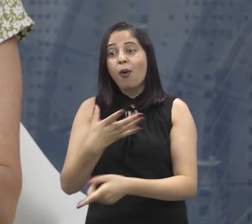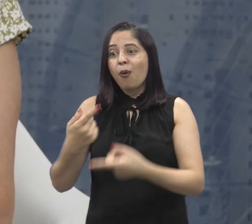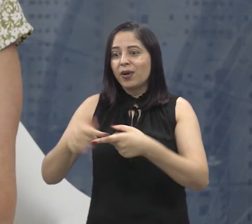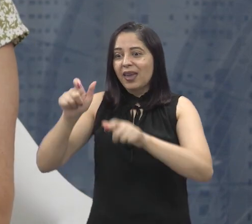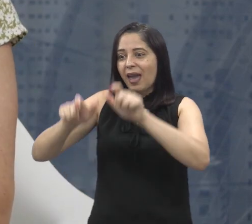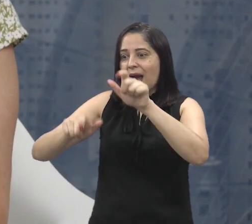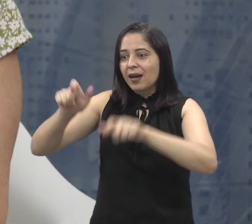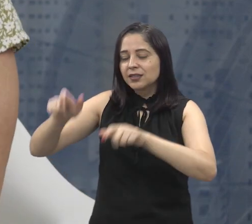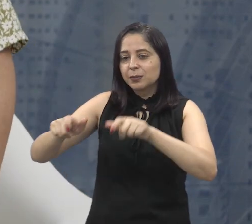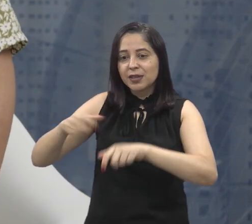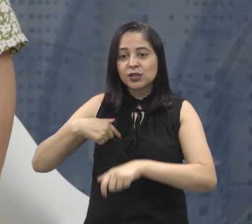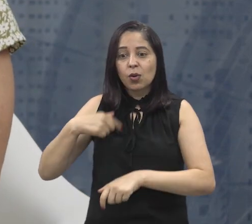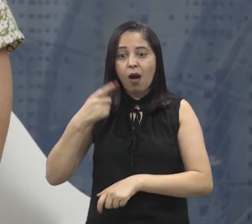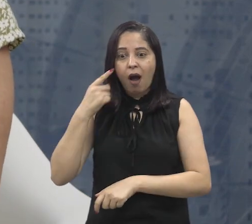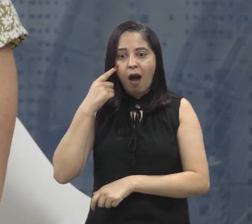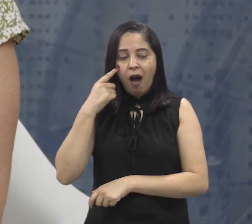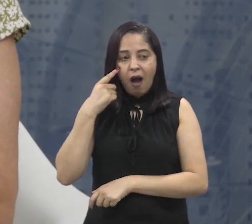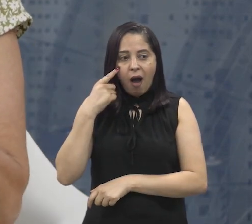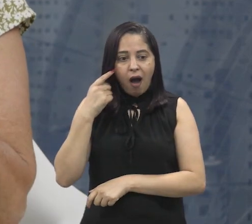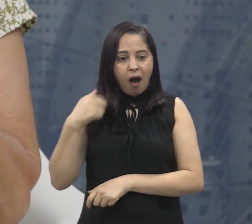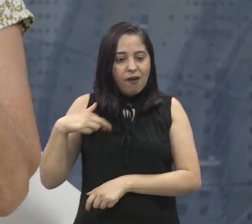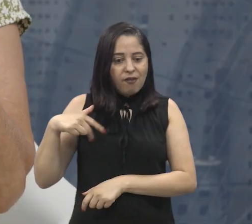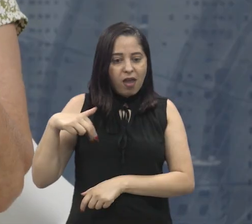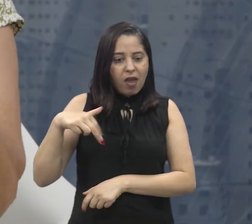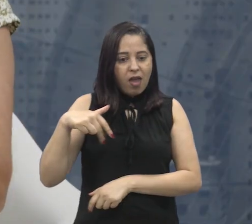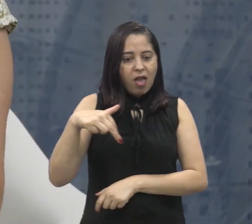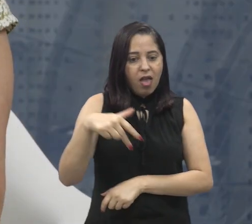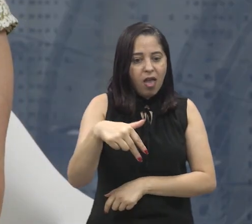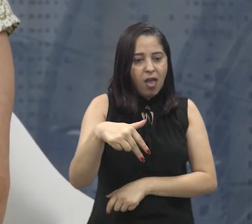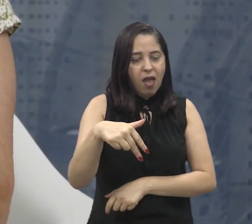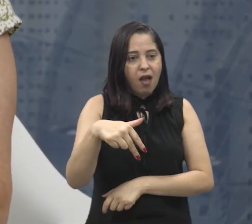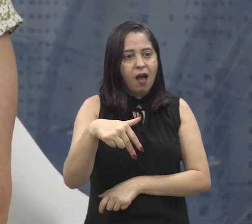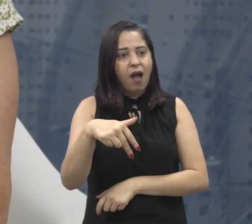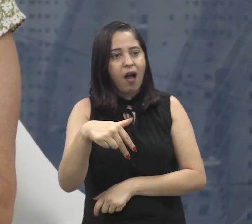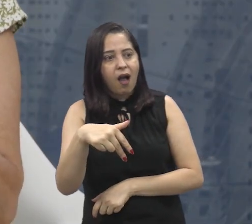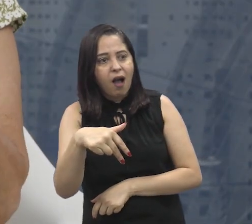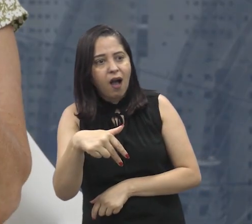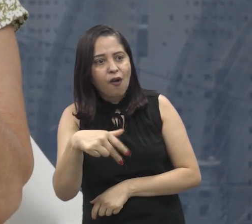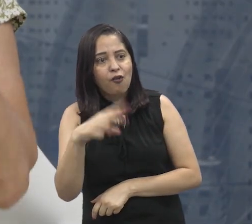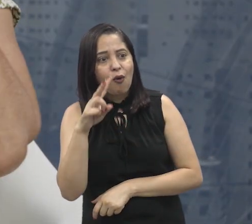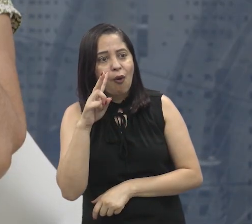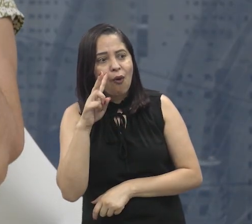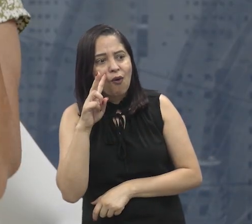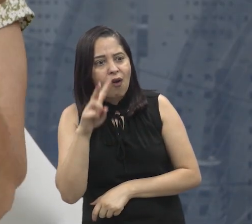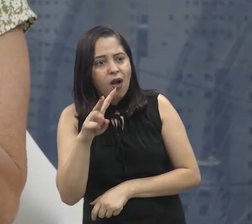outras pessoas para chegar em nossa cidade e pensar na economia criativa, mas